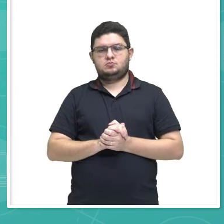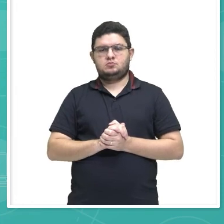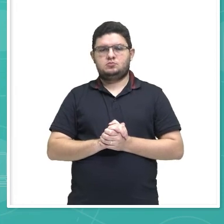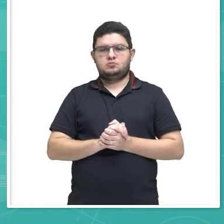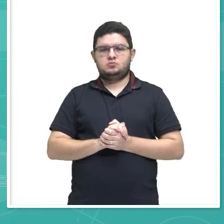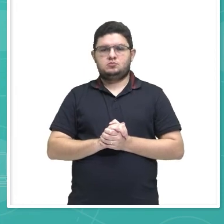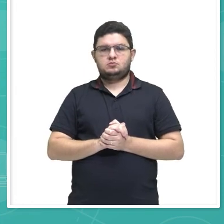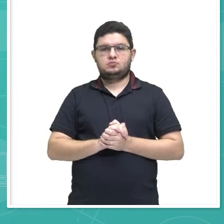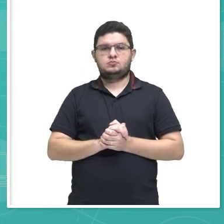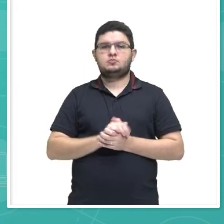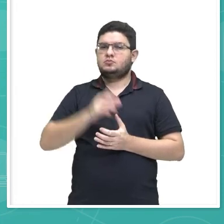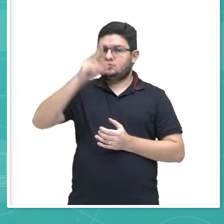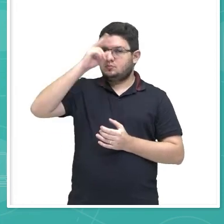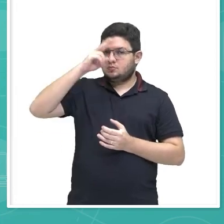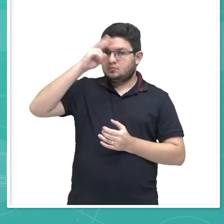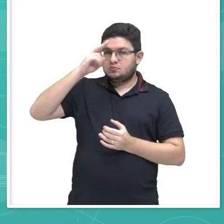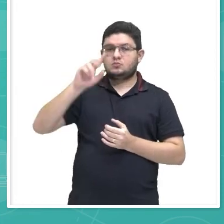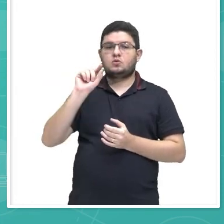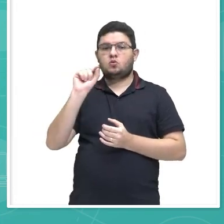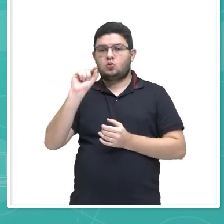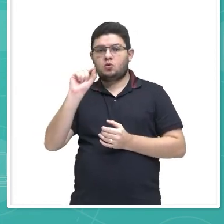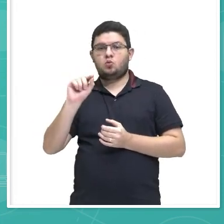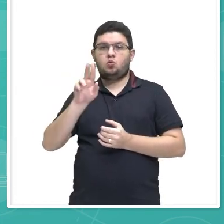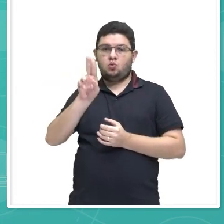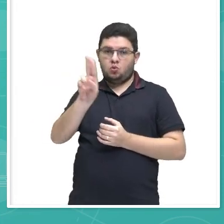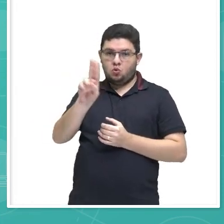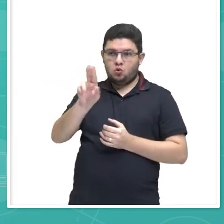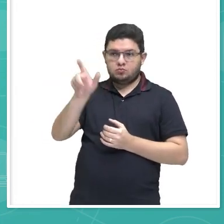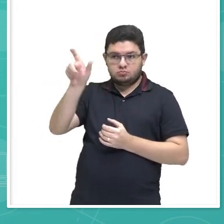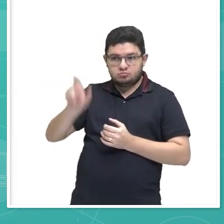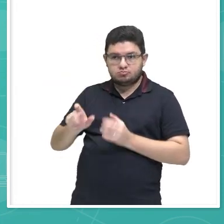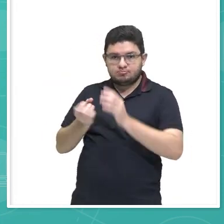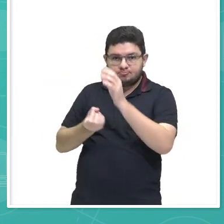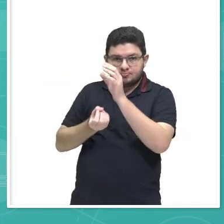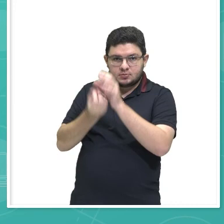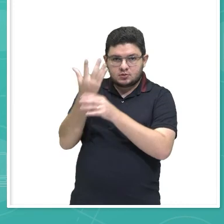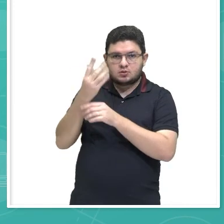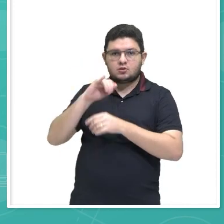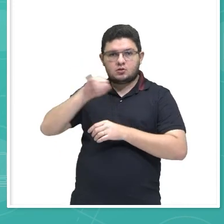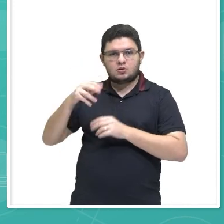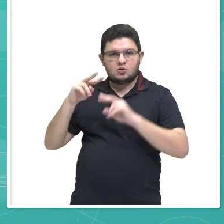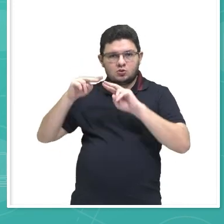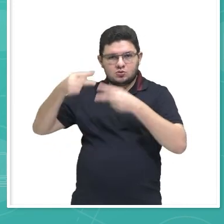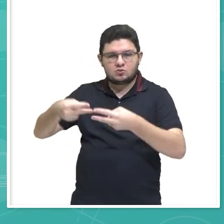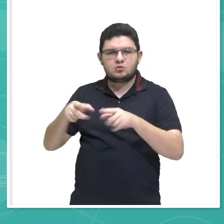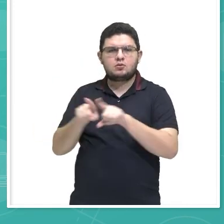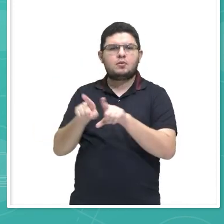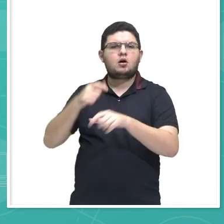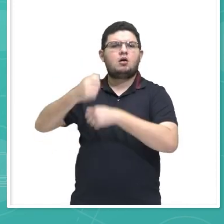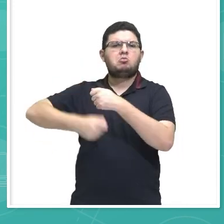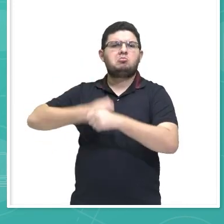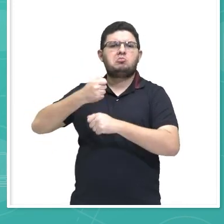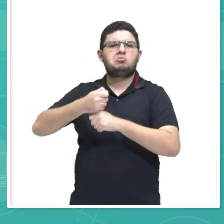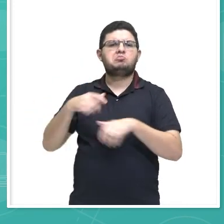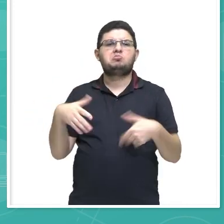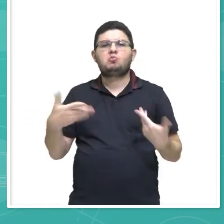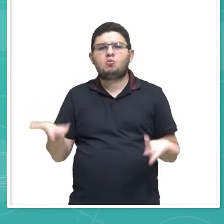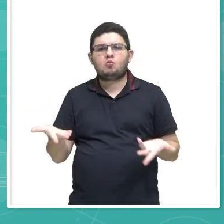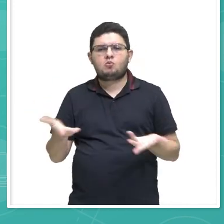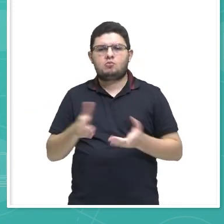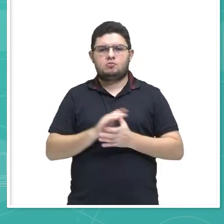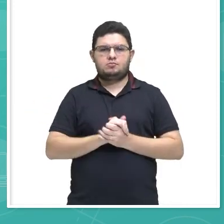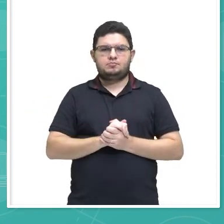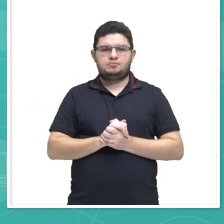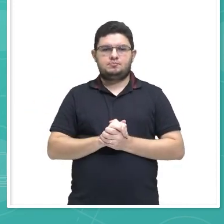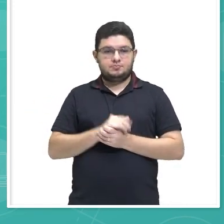Qual o nome do seu fundador e o ano em que foi criado? Então a resposta para a questão 2 é o seguinte. O judô é